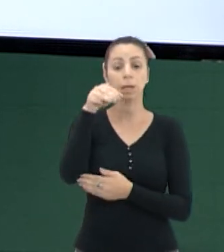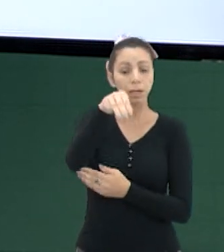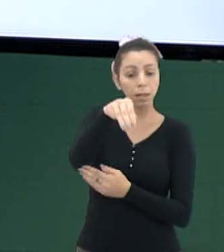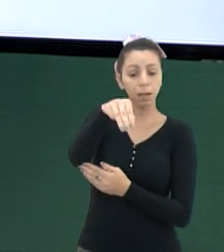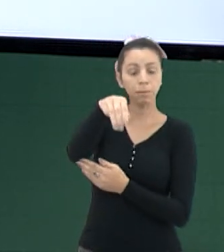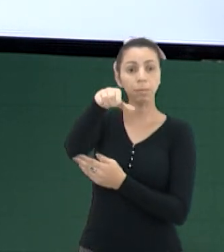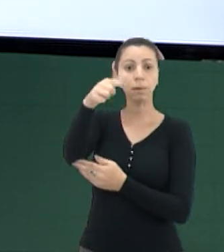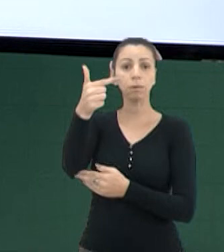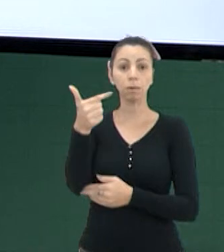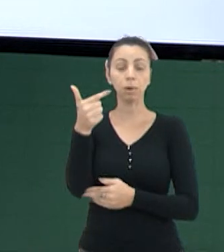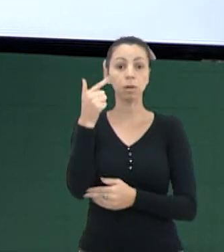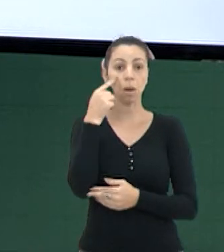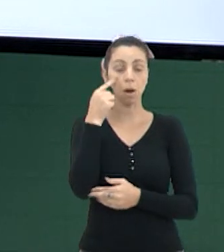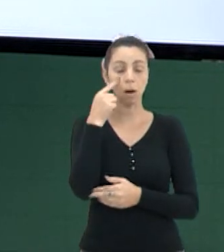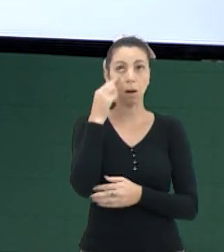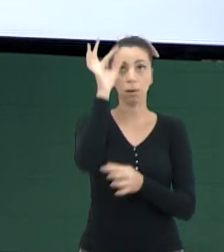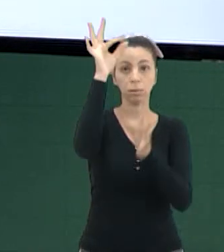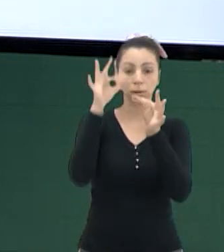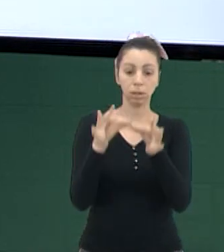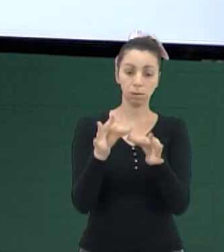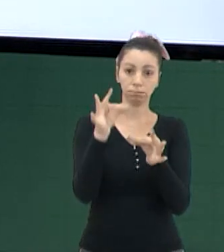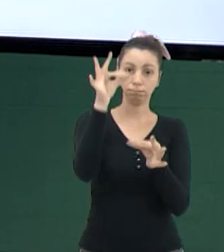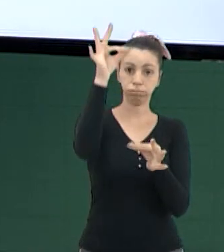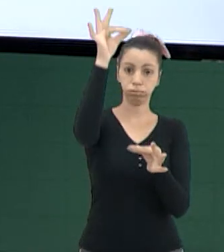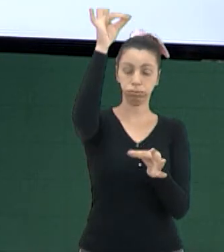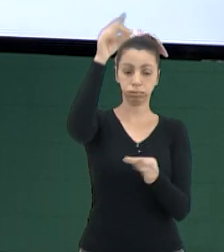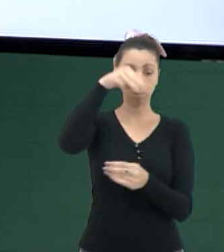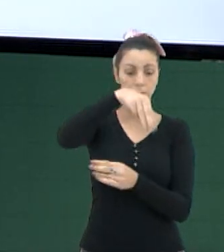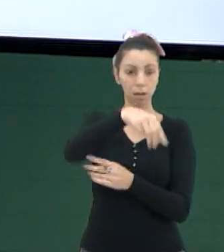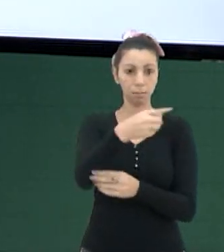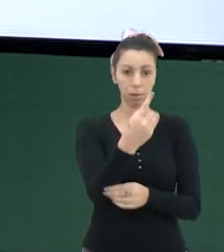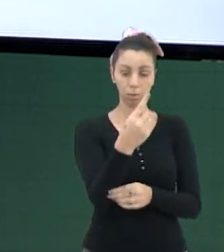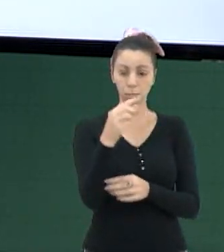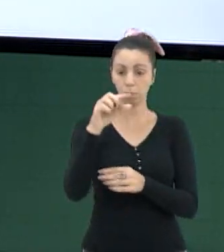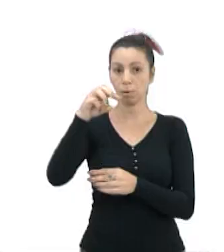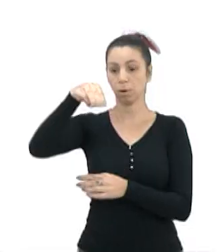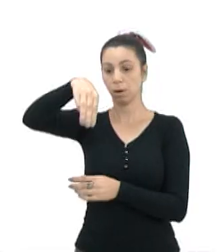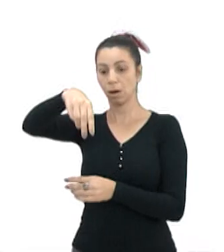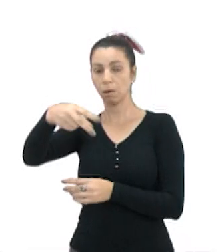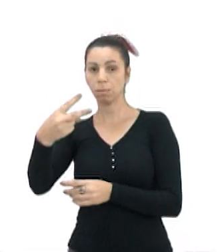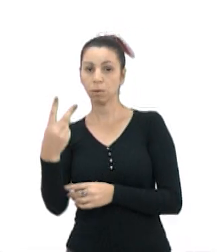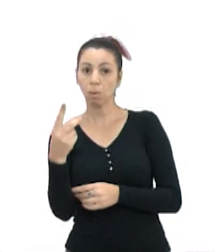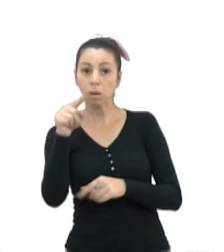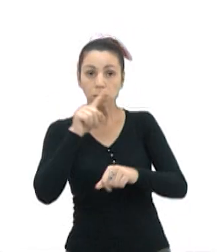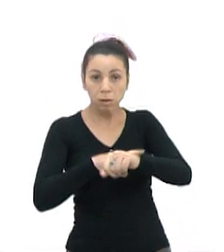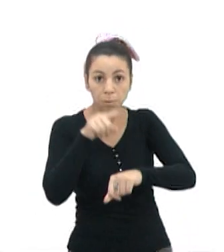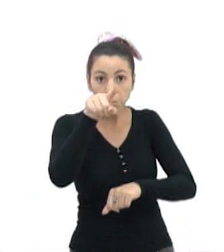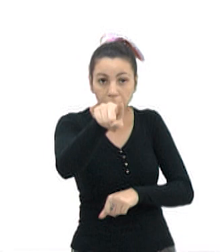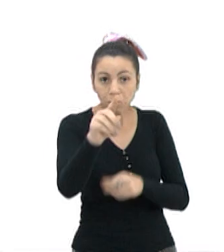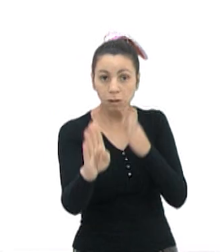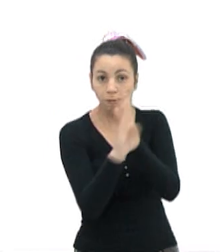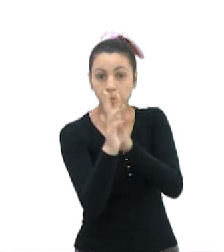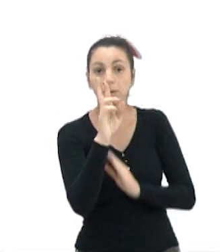o ângulo M1 e o ângulo M2. Eu vou dar um tempo para vocês resolverem.